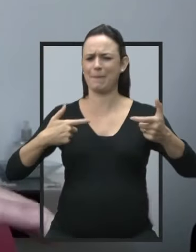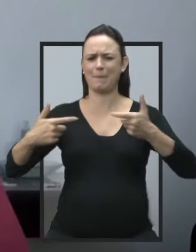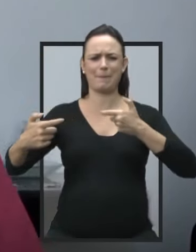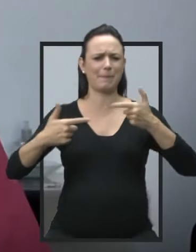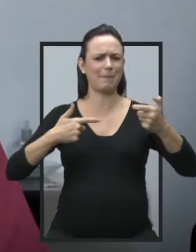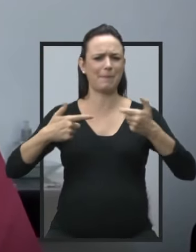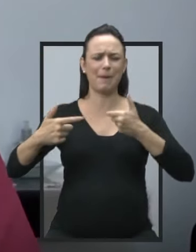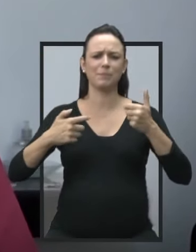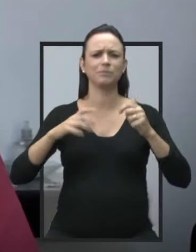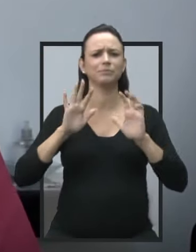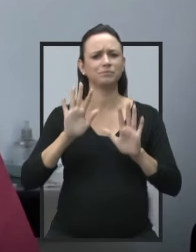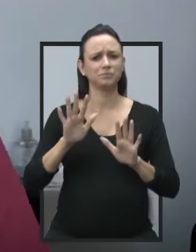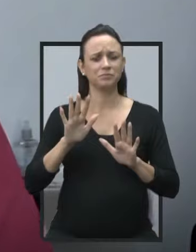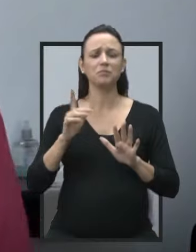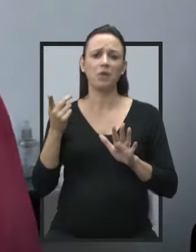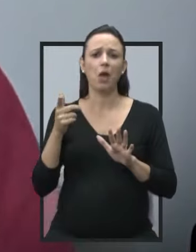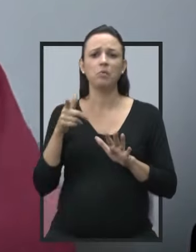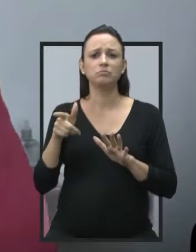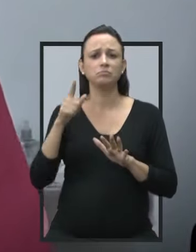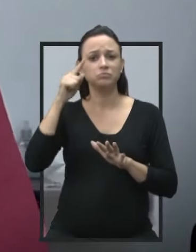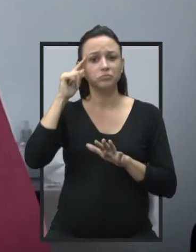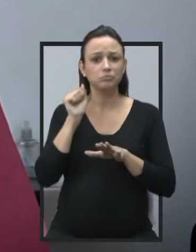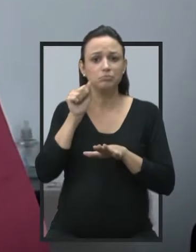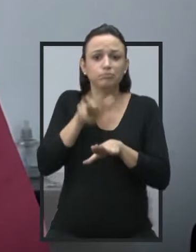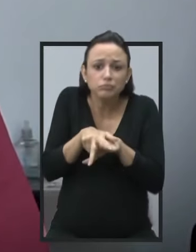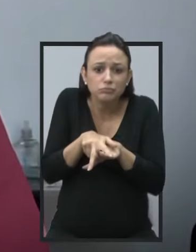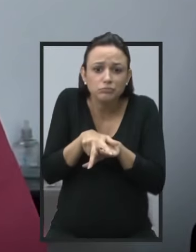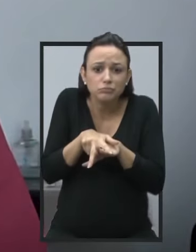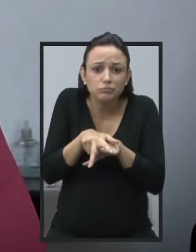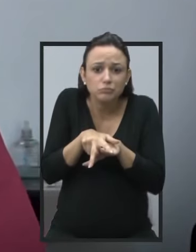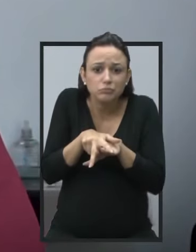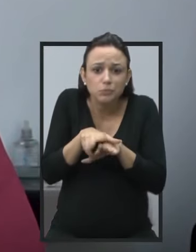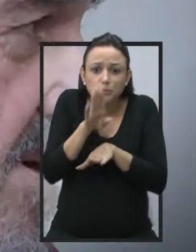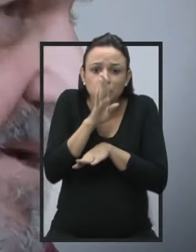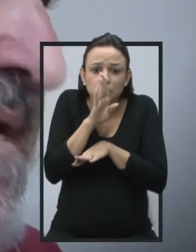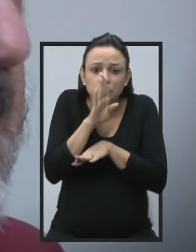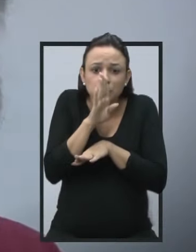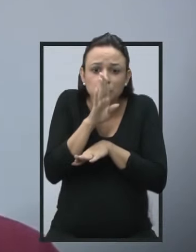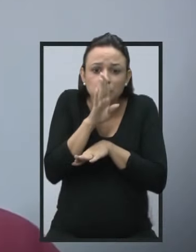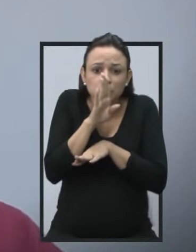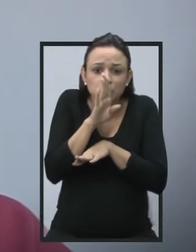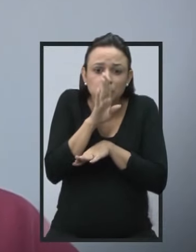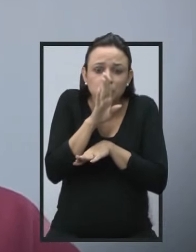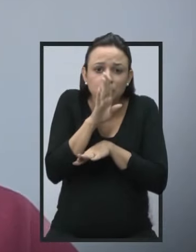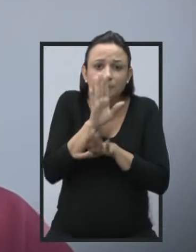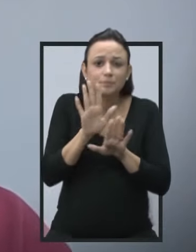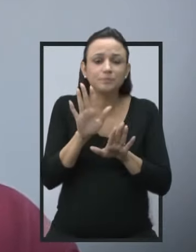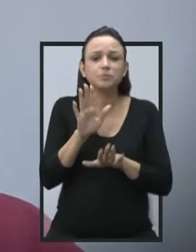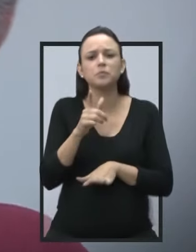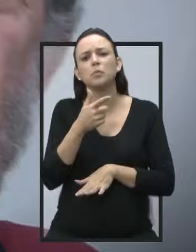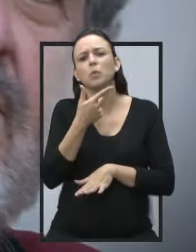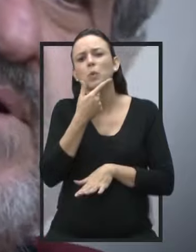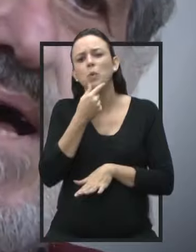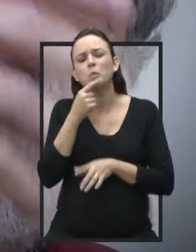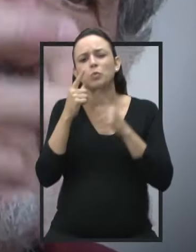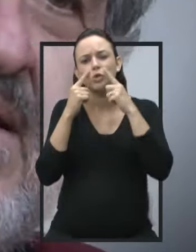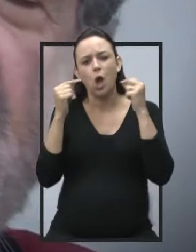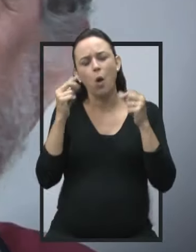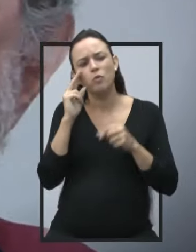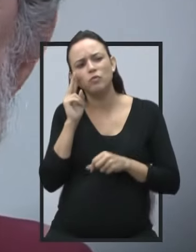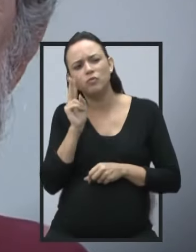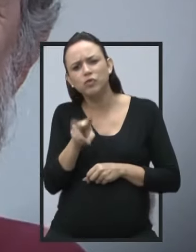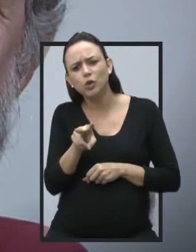tiroteio, né? Ele pegou e se jogou, ficou quietinho lá parado. Então, consta que algum cara que